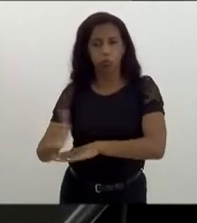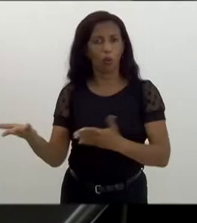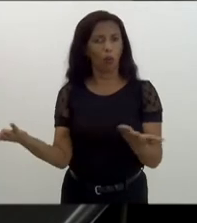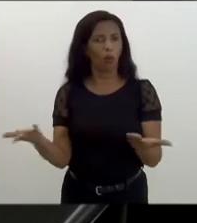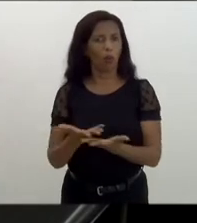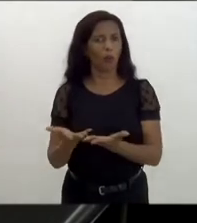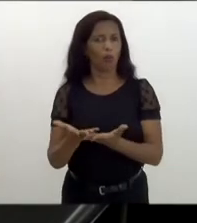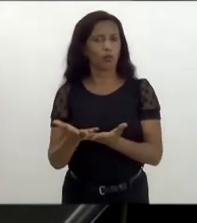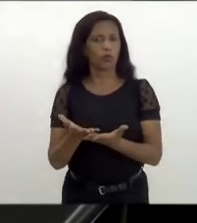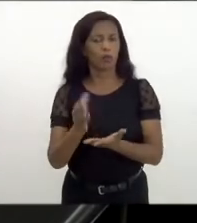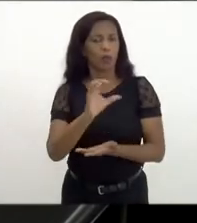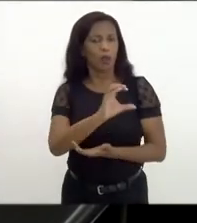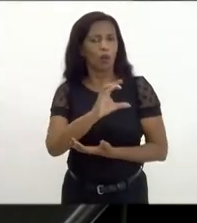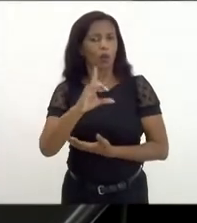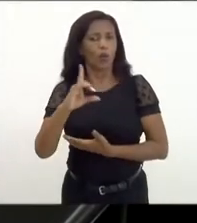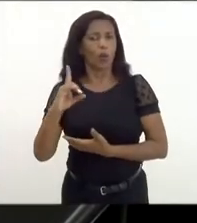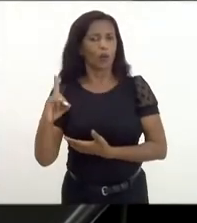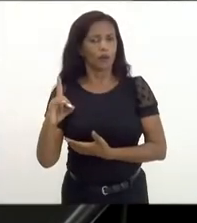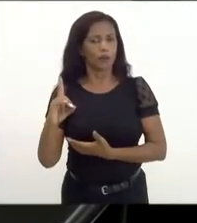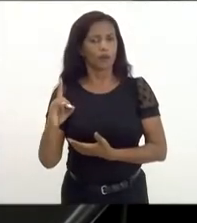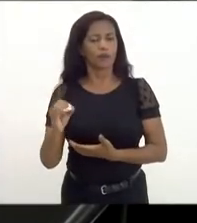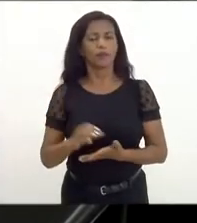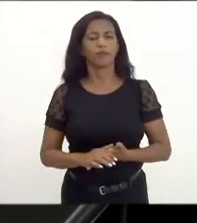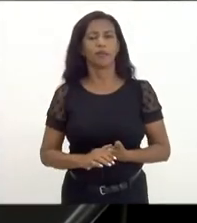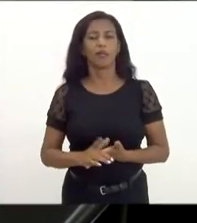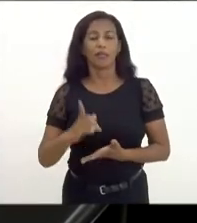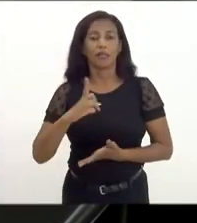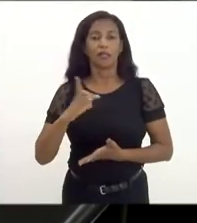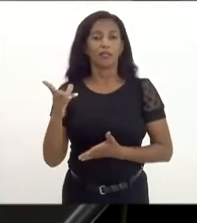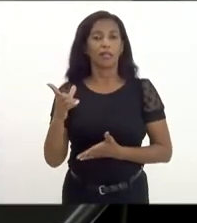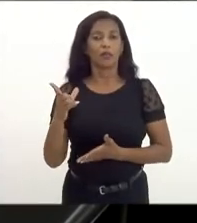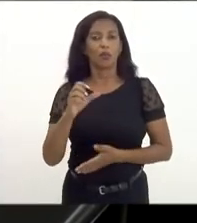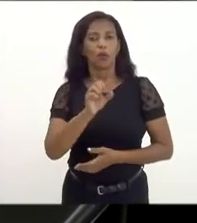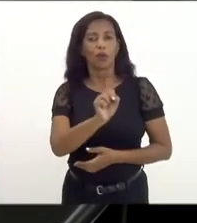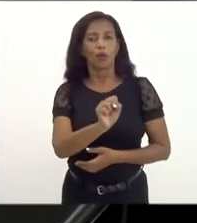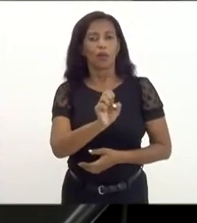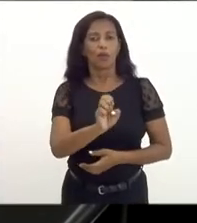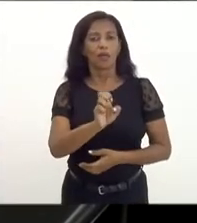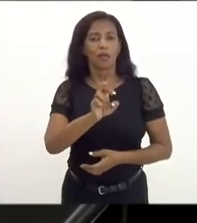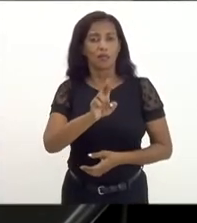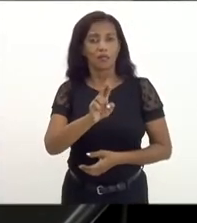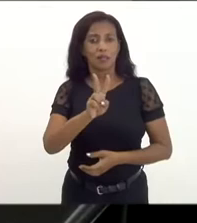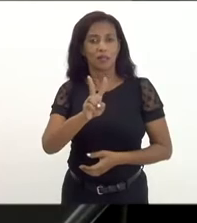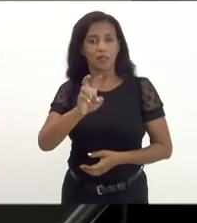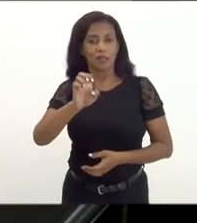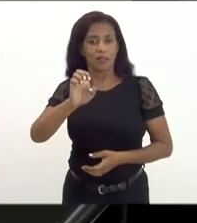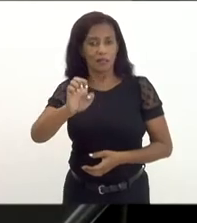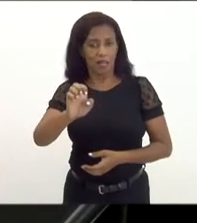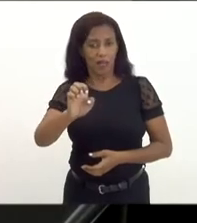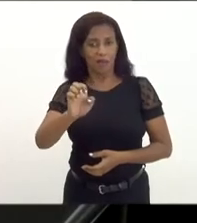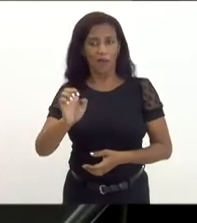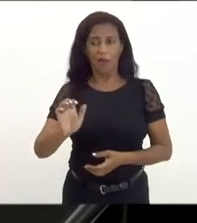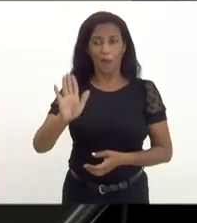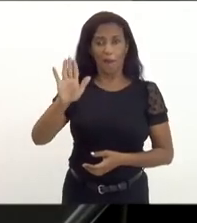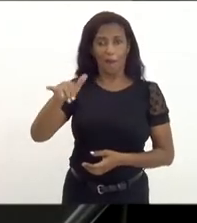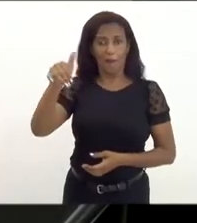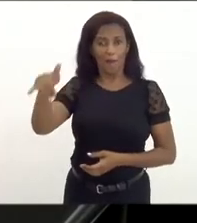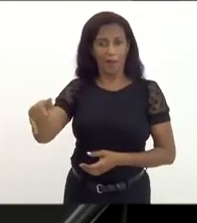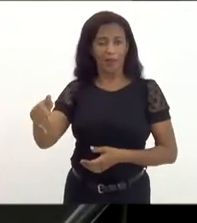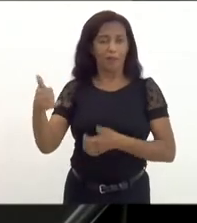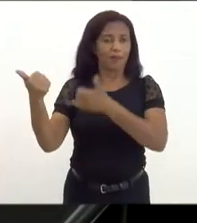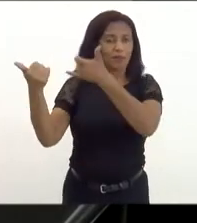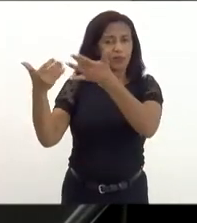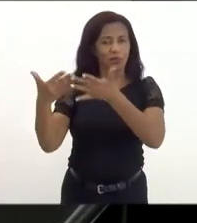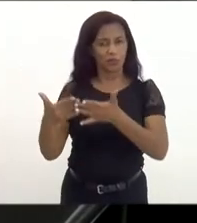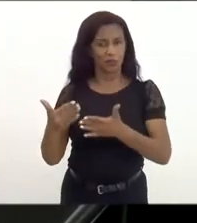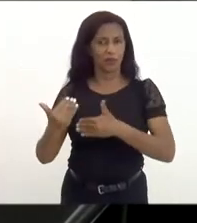pela essa cor da Coordenadoria tendo como a serve como benchmark para definição dos